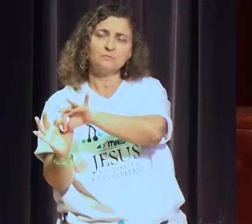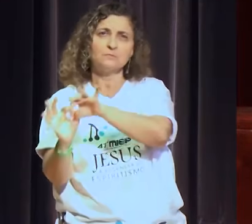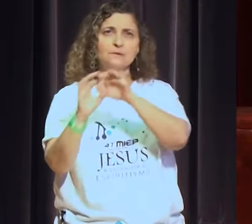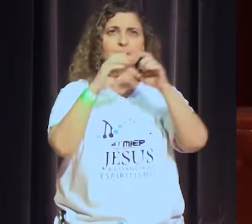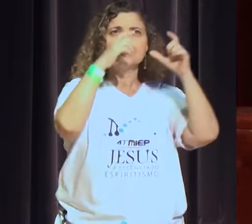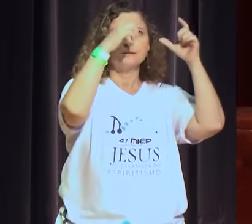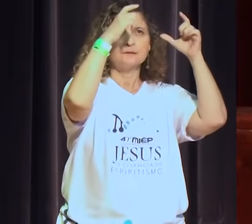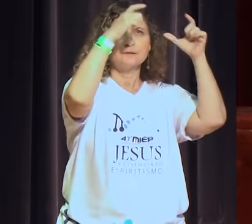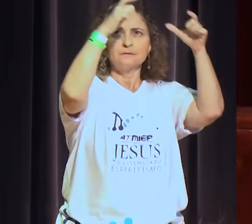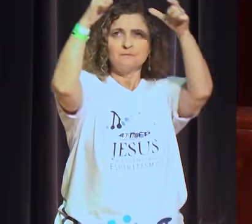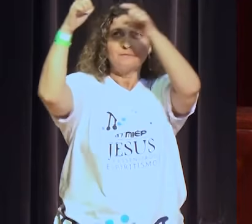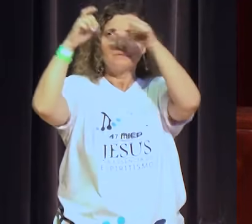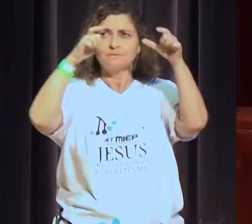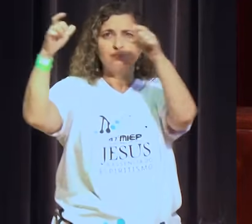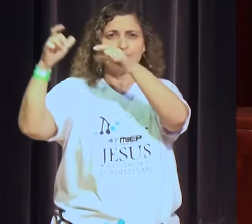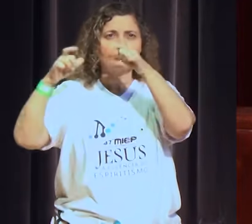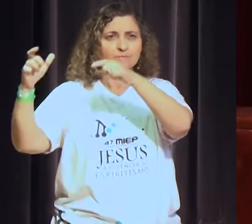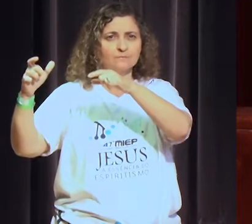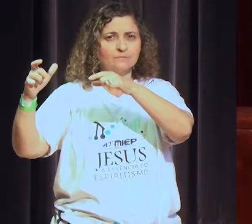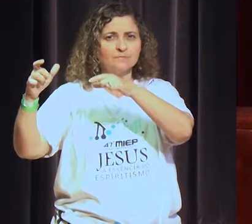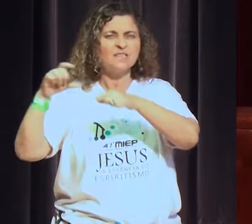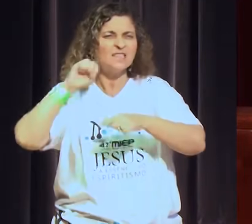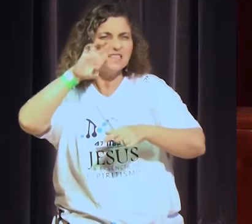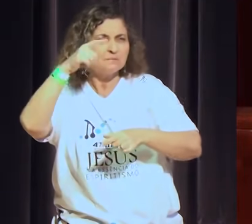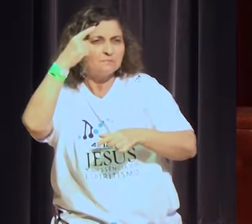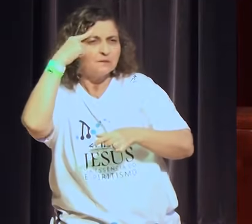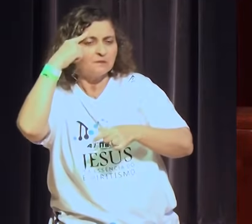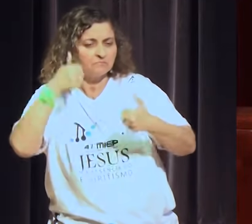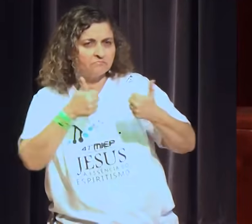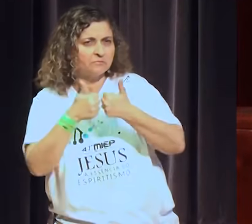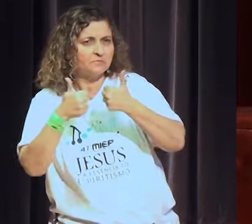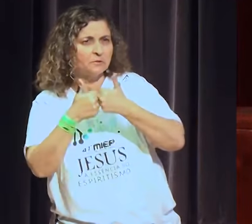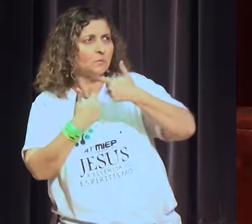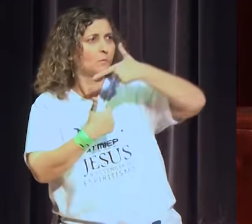Você pensa em sistema solar vizinho. Vizinho.